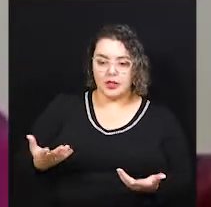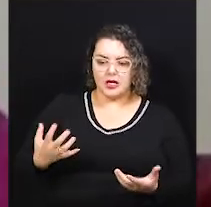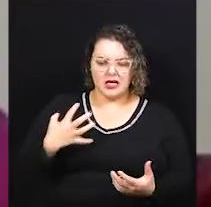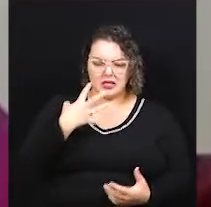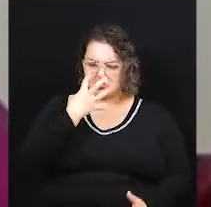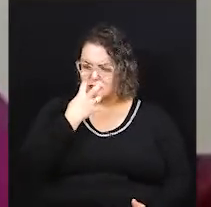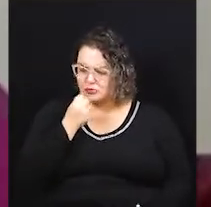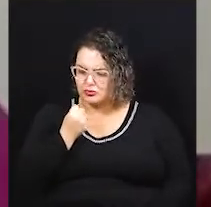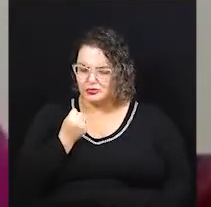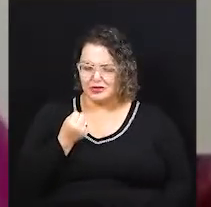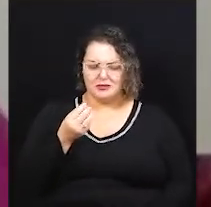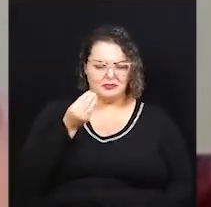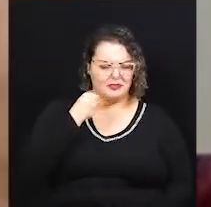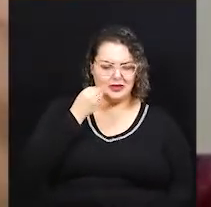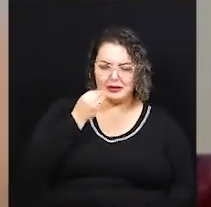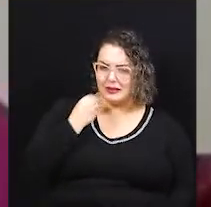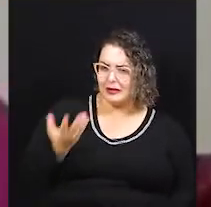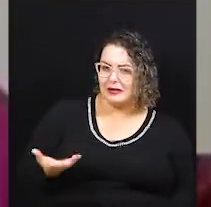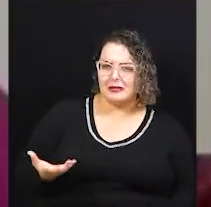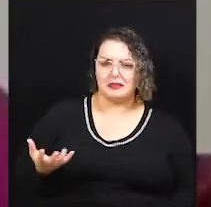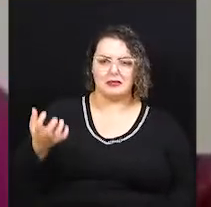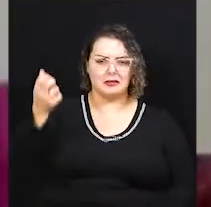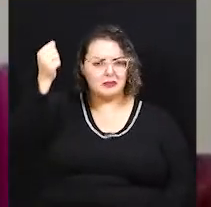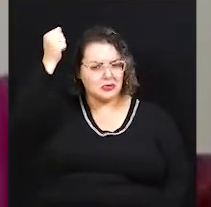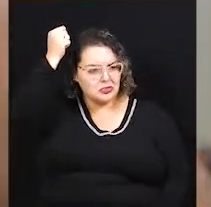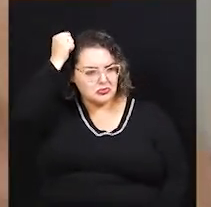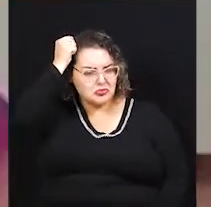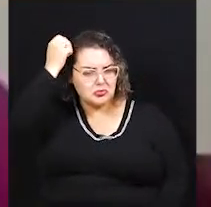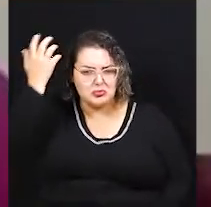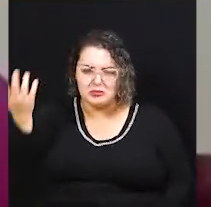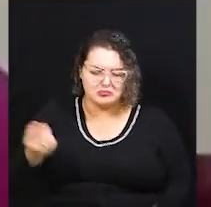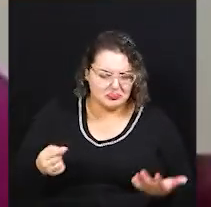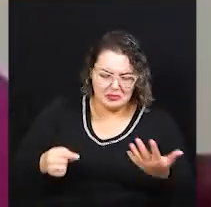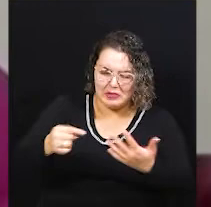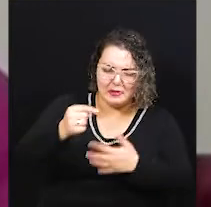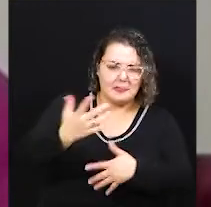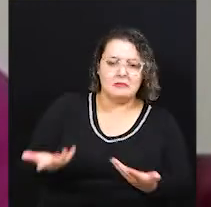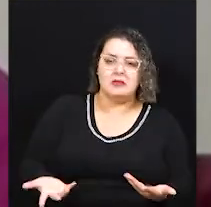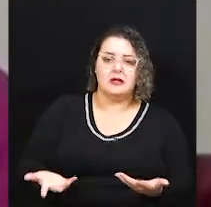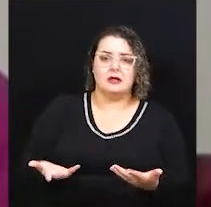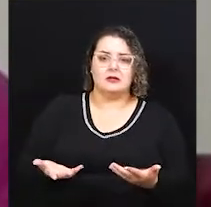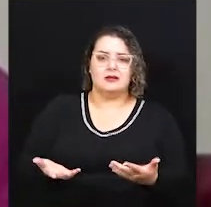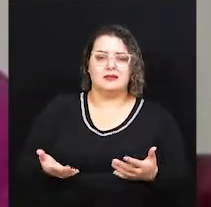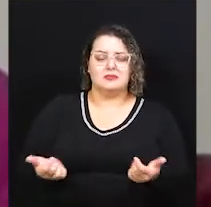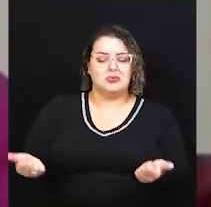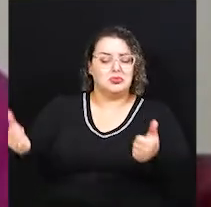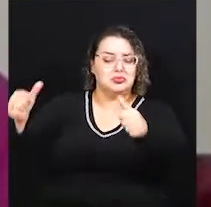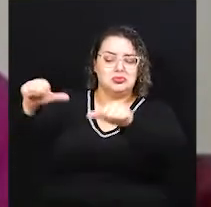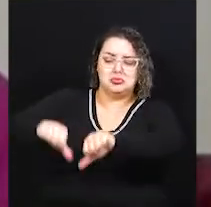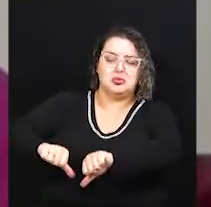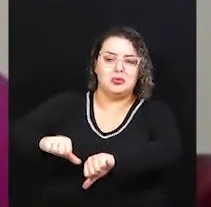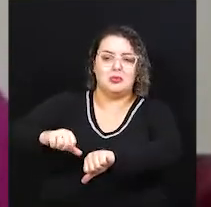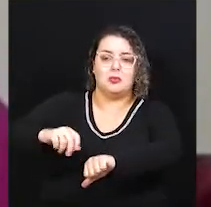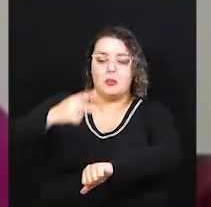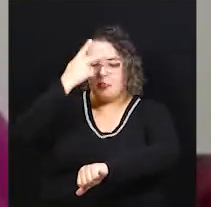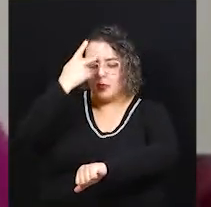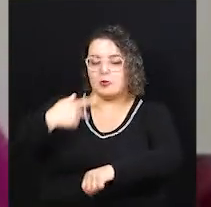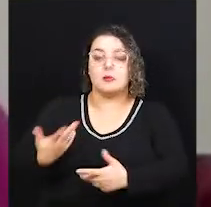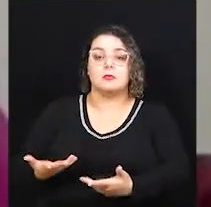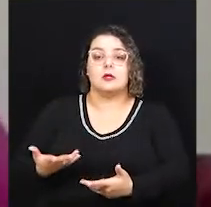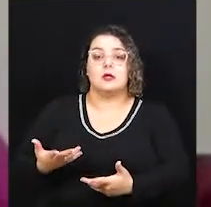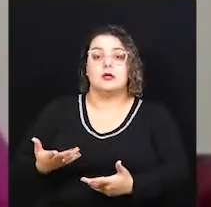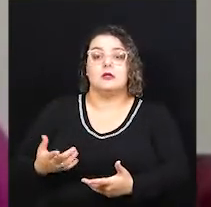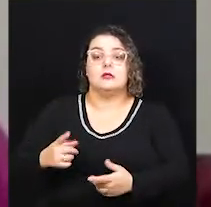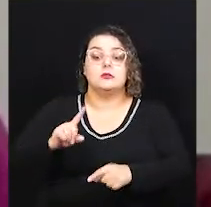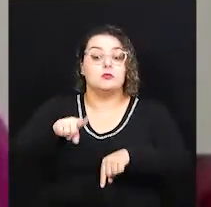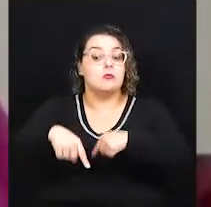angústia, fracasso, culpa, enfim, isso vai me levar a um caminho desastroso comigo mesma. Mas se eu entro por um